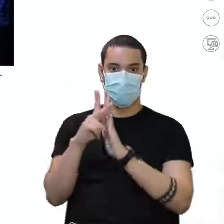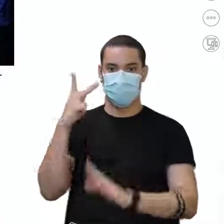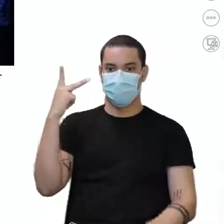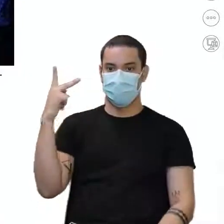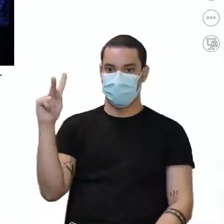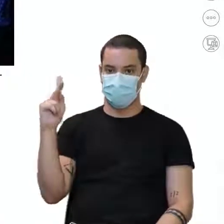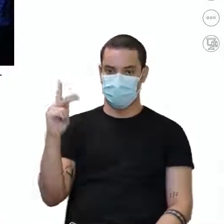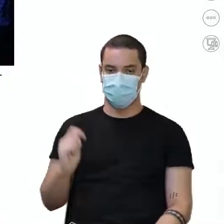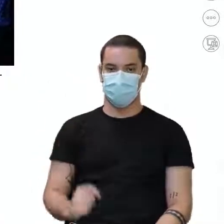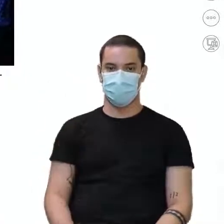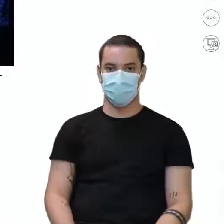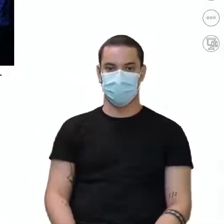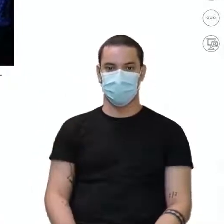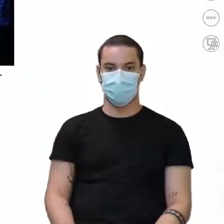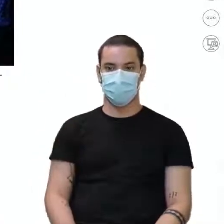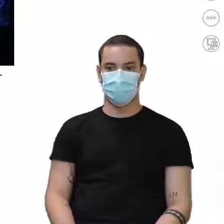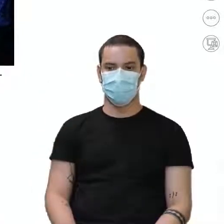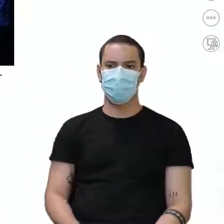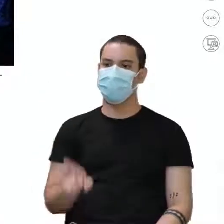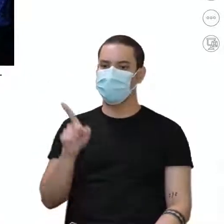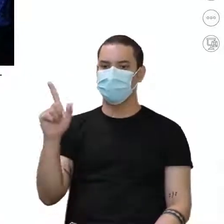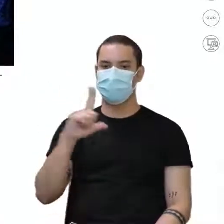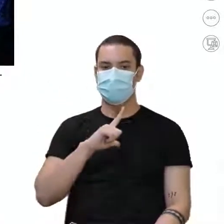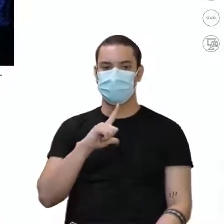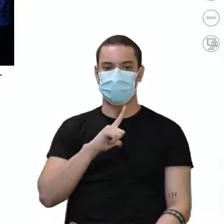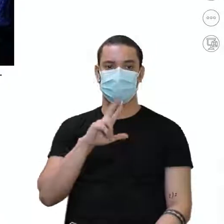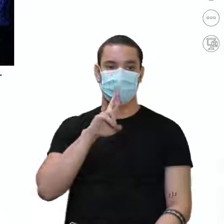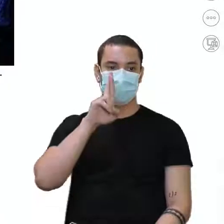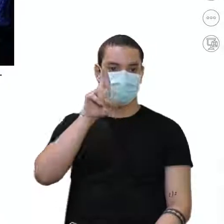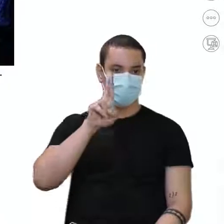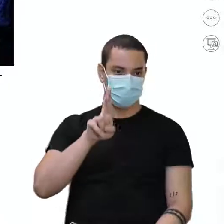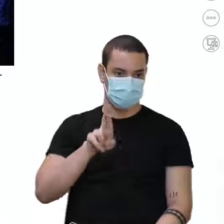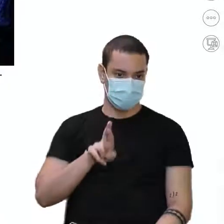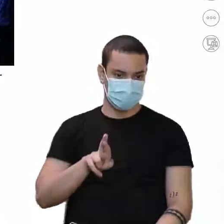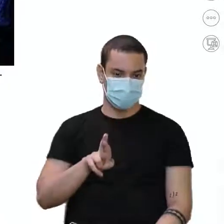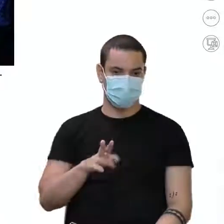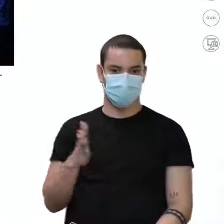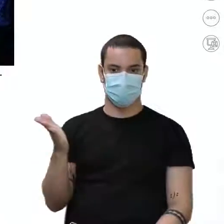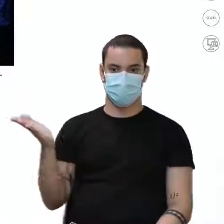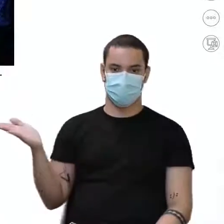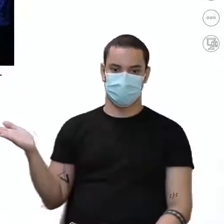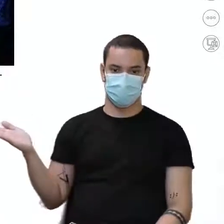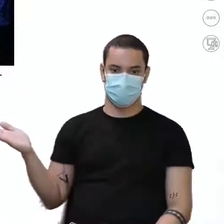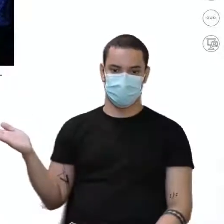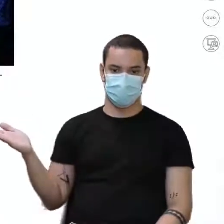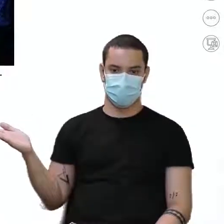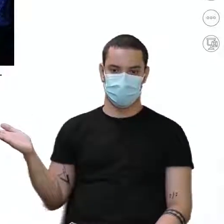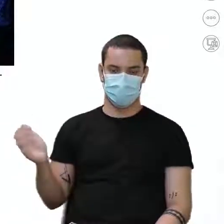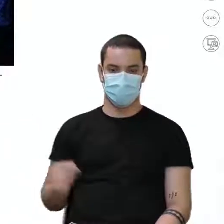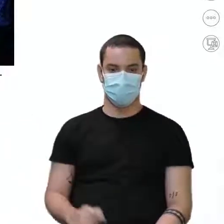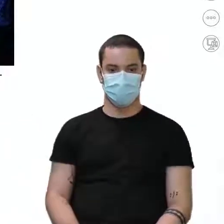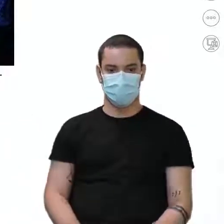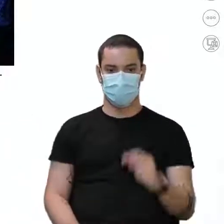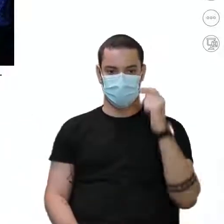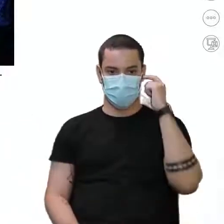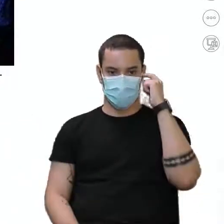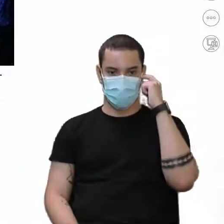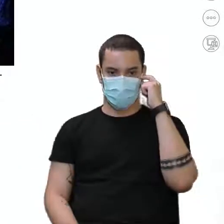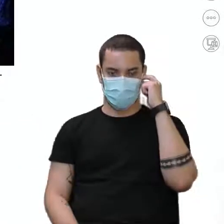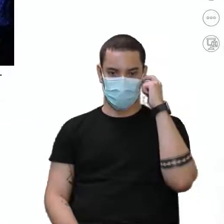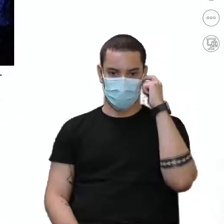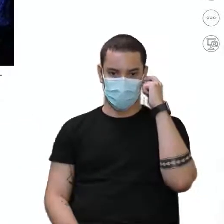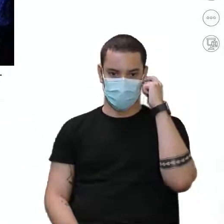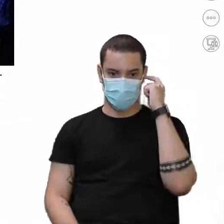casa, dever. E aí temos aqui a resposta. He has been doing his homework all